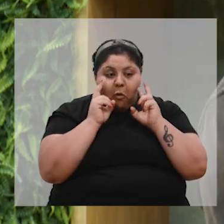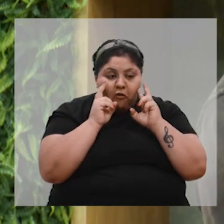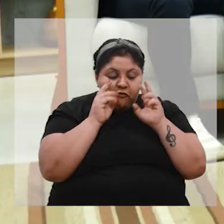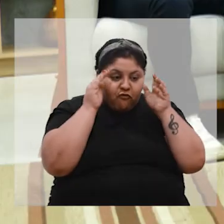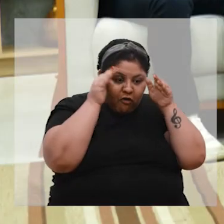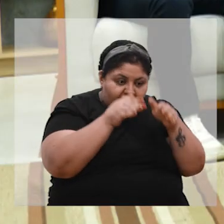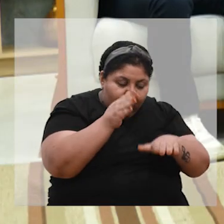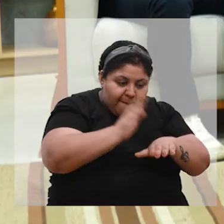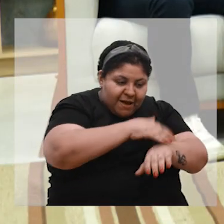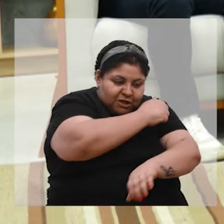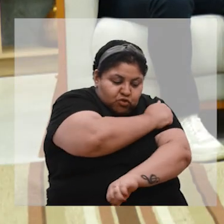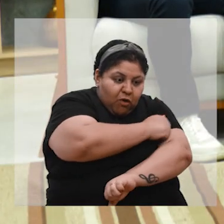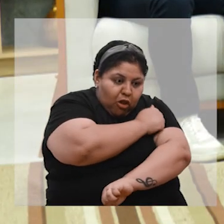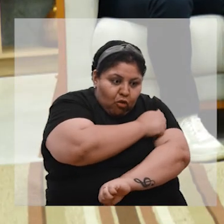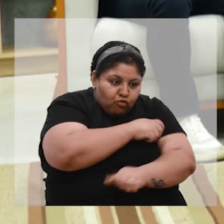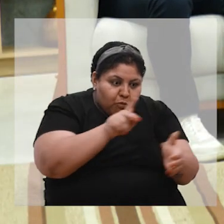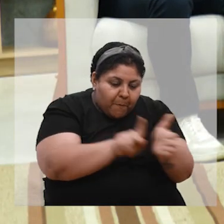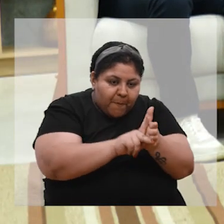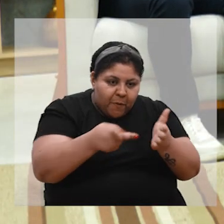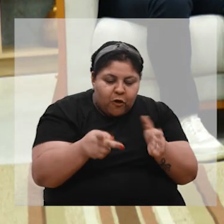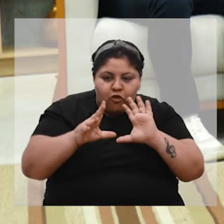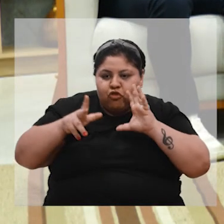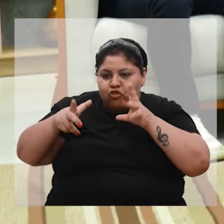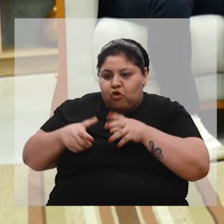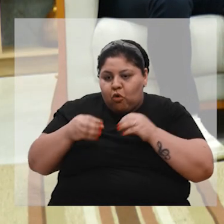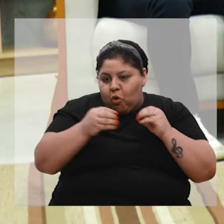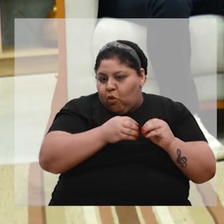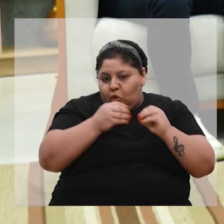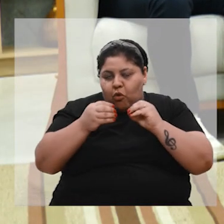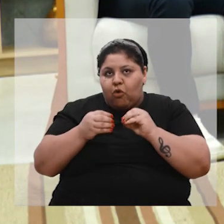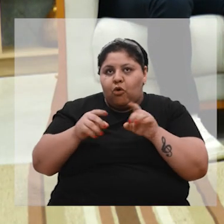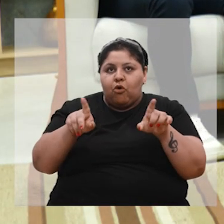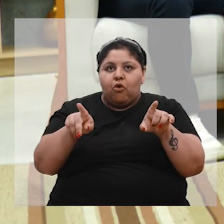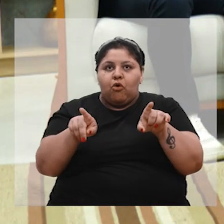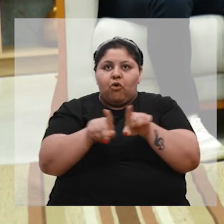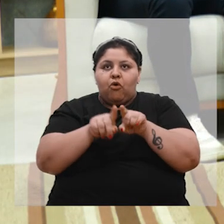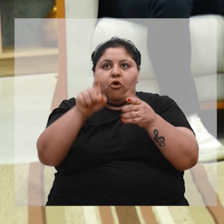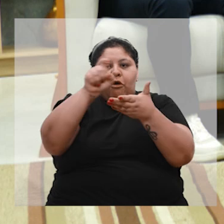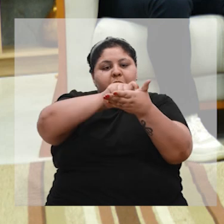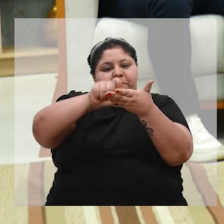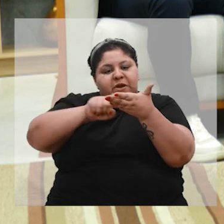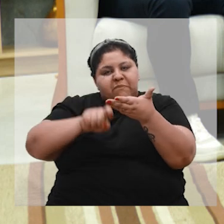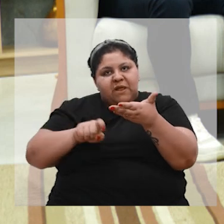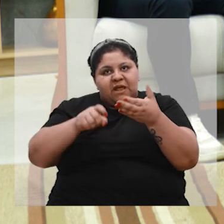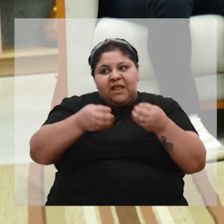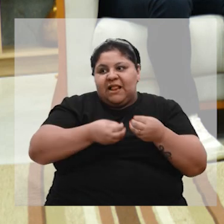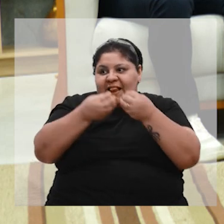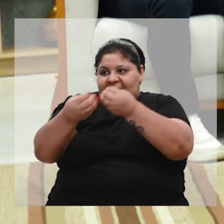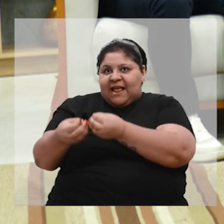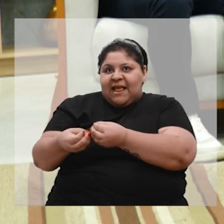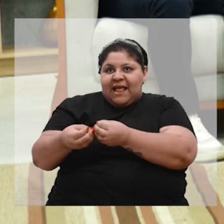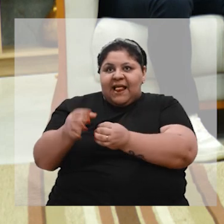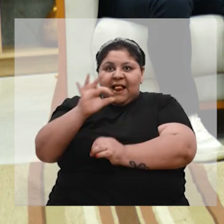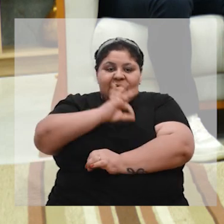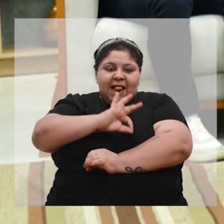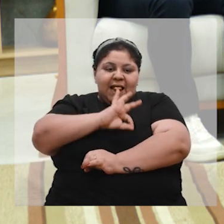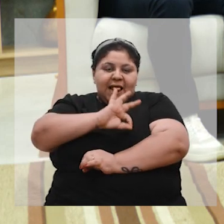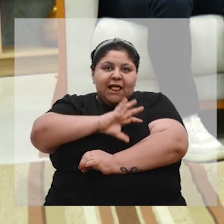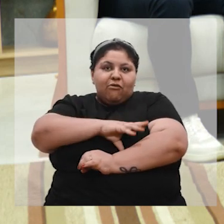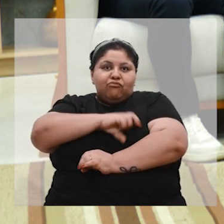para esses alunos. E tudo isso ele faz, o transporte não, mas essa de imprimir os materiais e levar, ele tira do bolso dele.